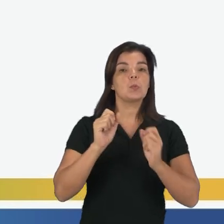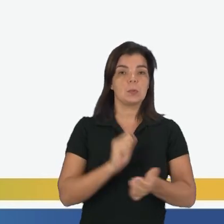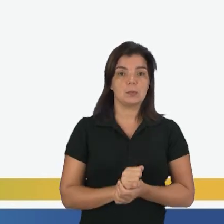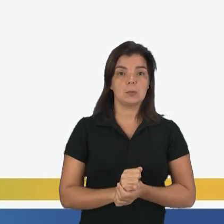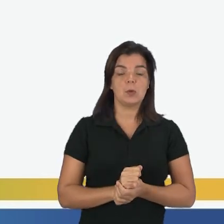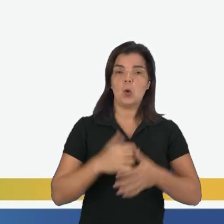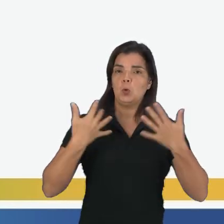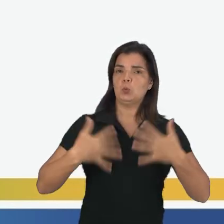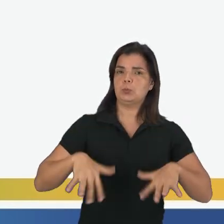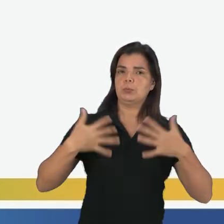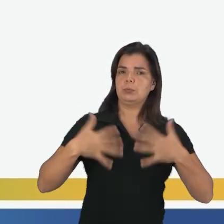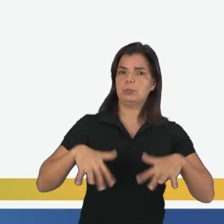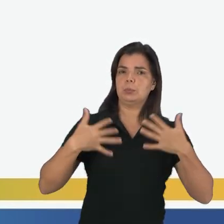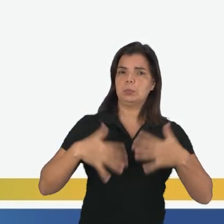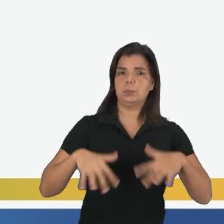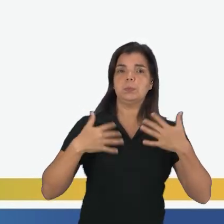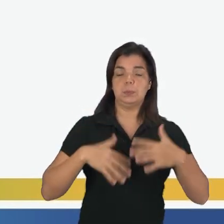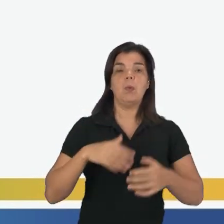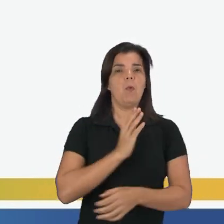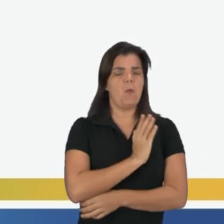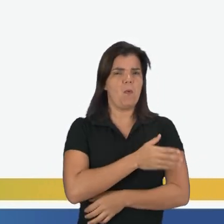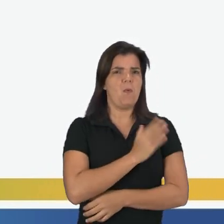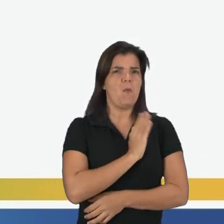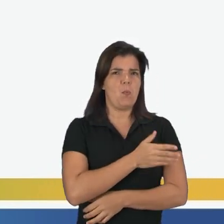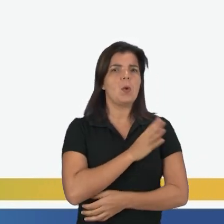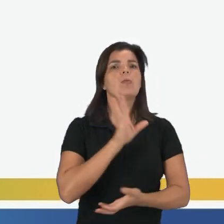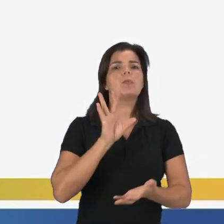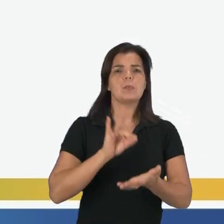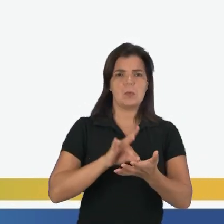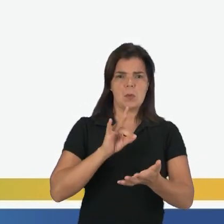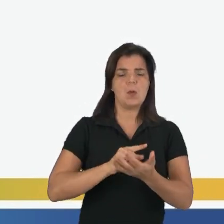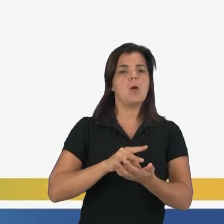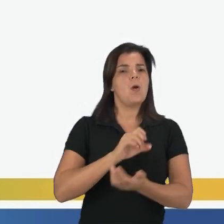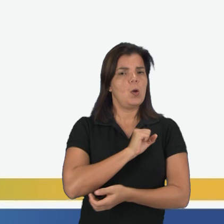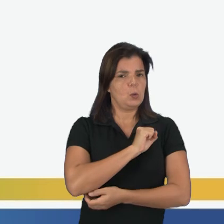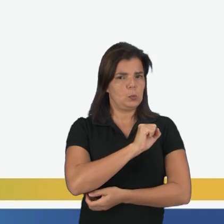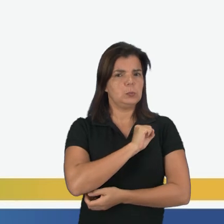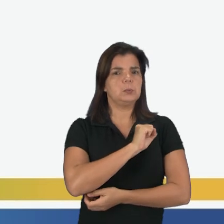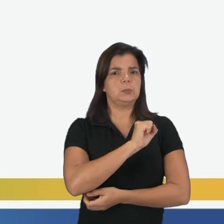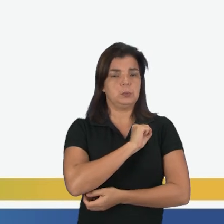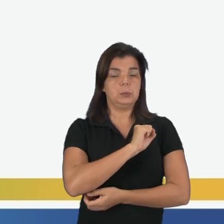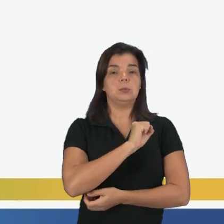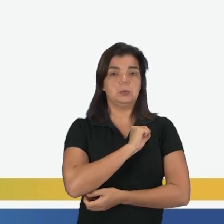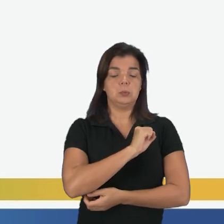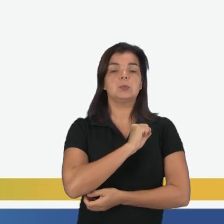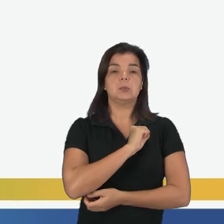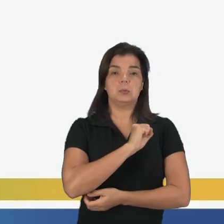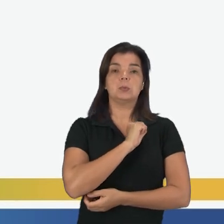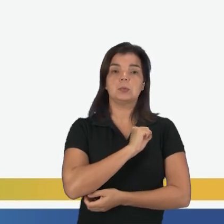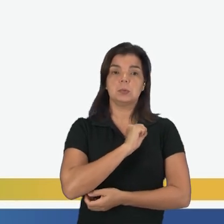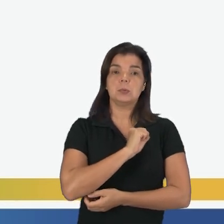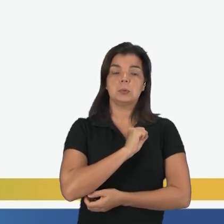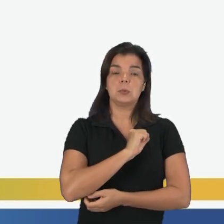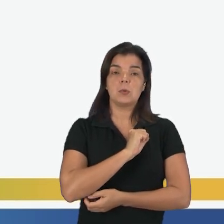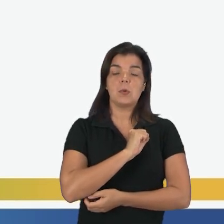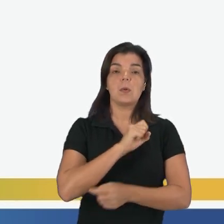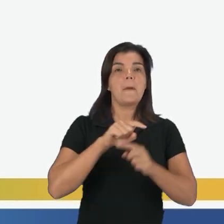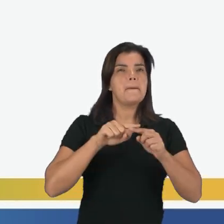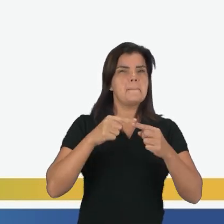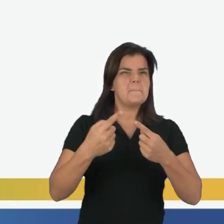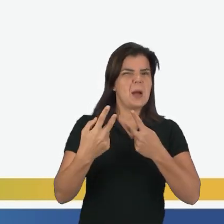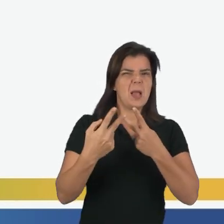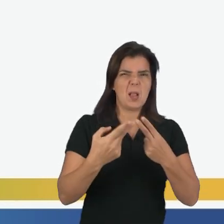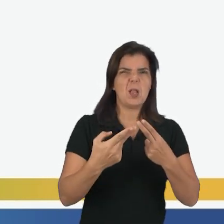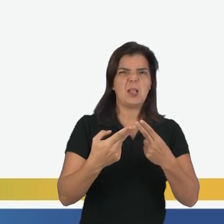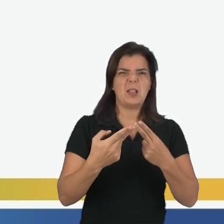um exagero. Né? O coração realmente ele vai em determinadas situações bater mais